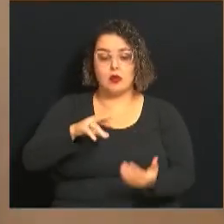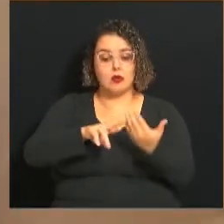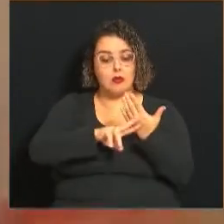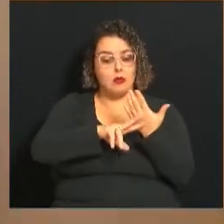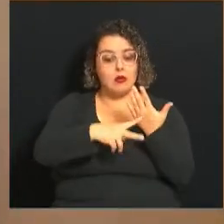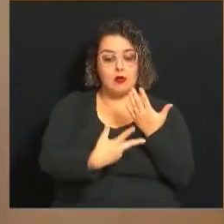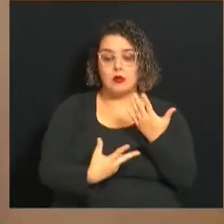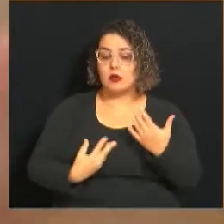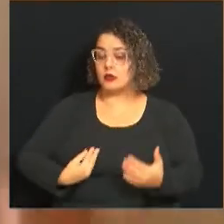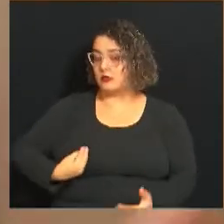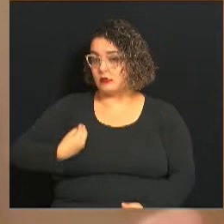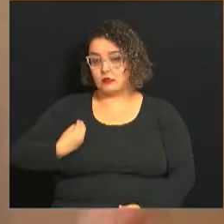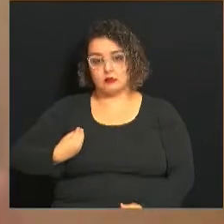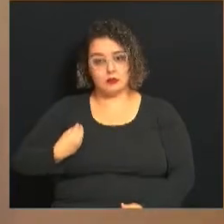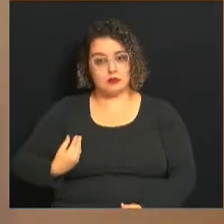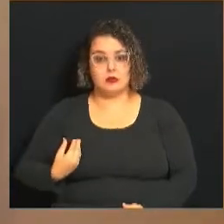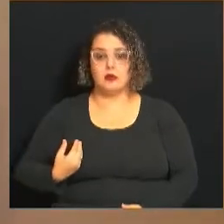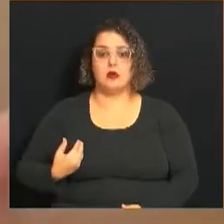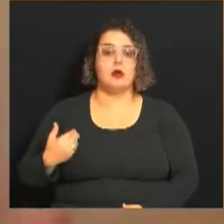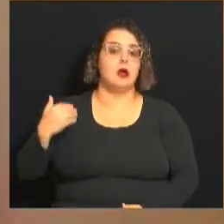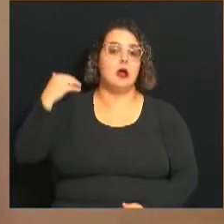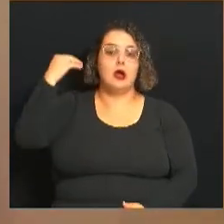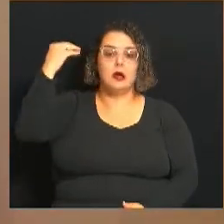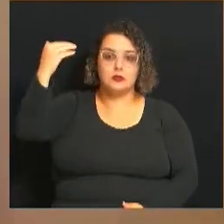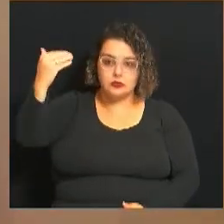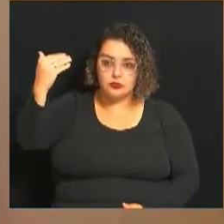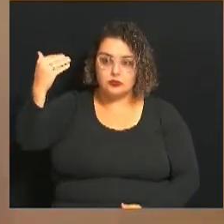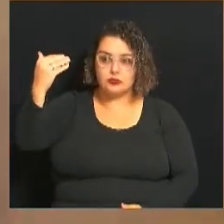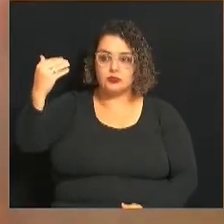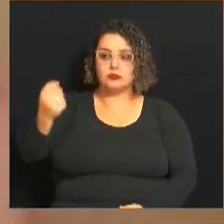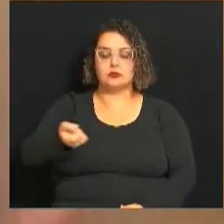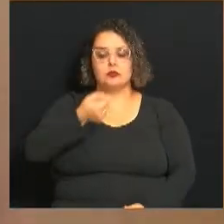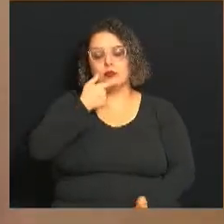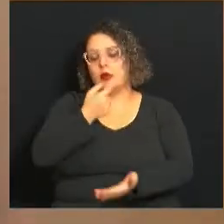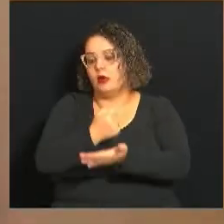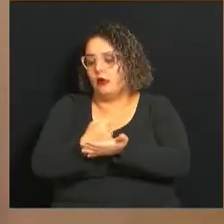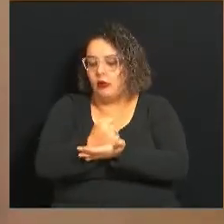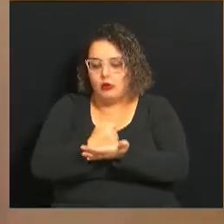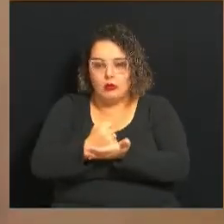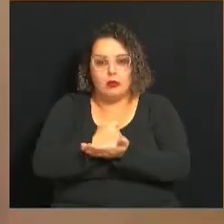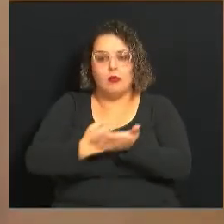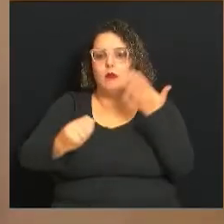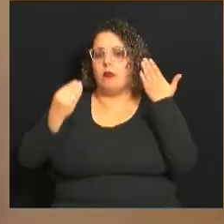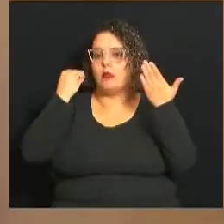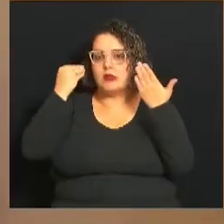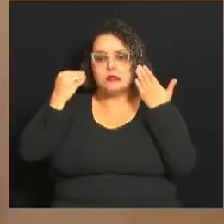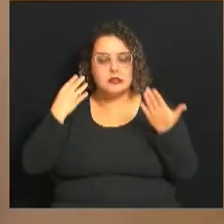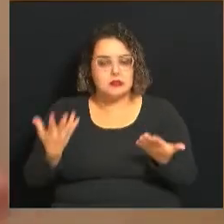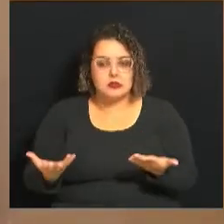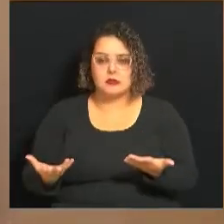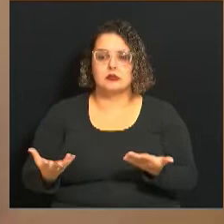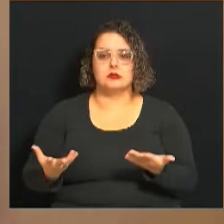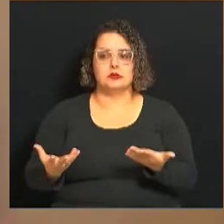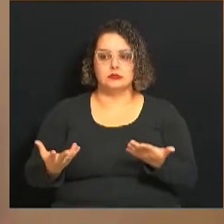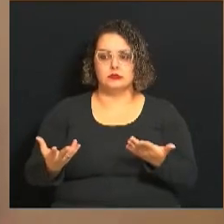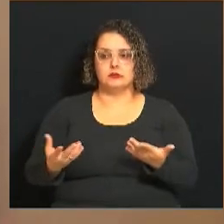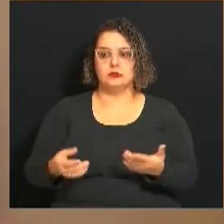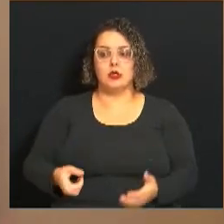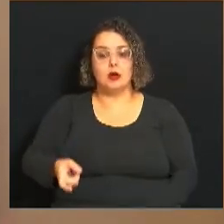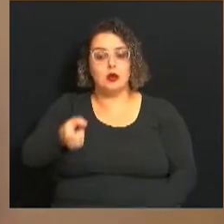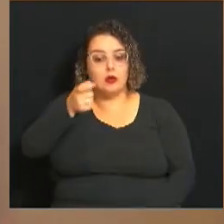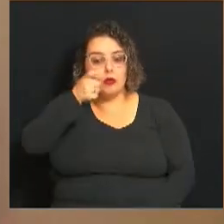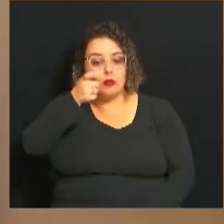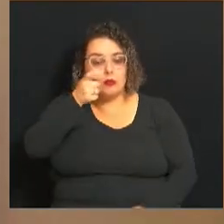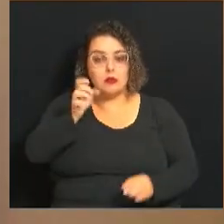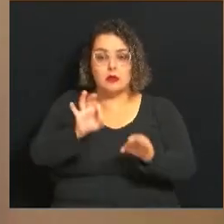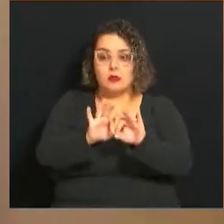vivemos, né? Muitos adultos medicalizados, tomando muitos remédios, né? Eu observo entre as famílias,